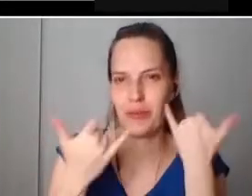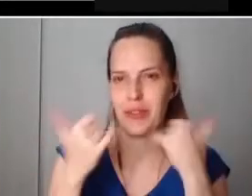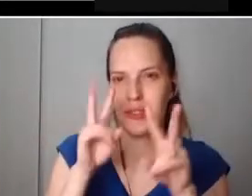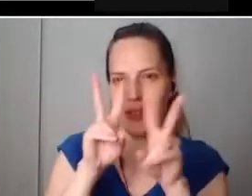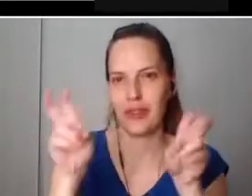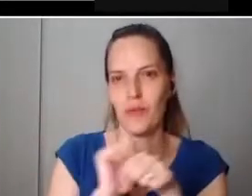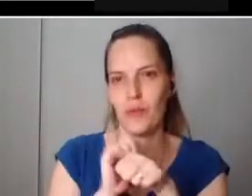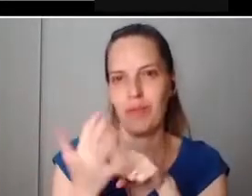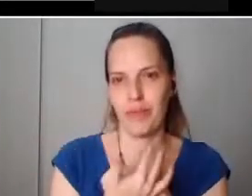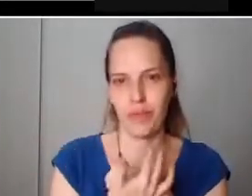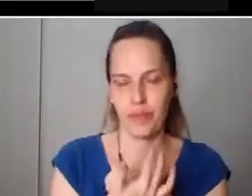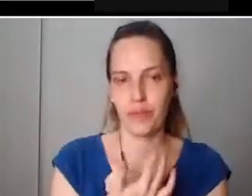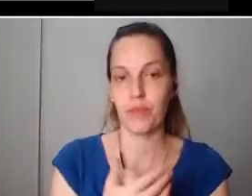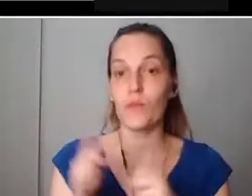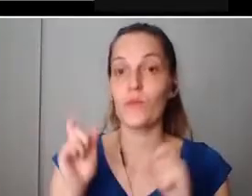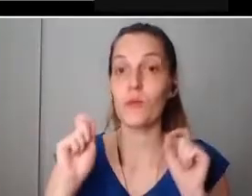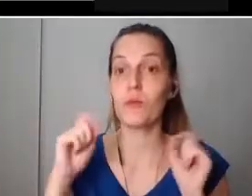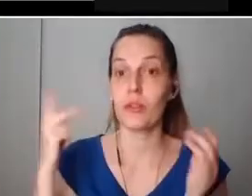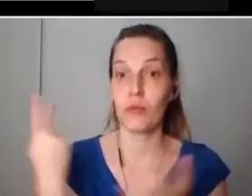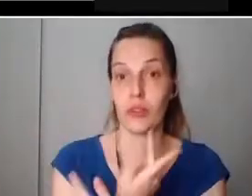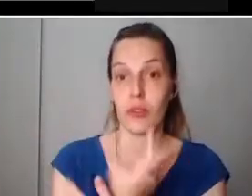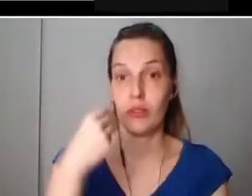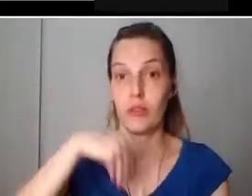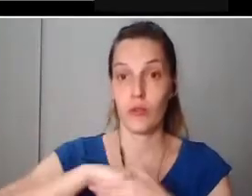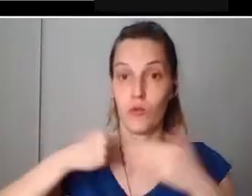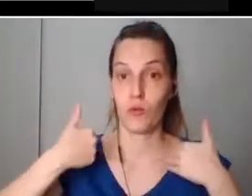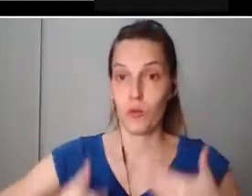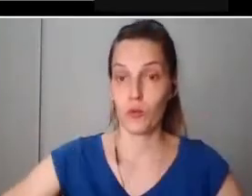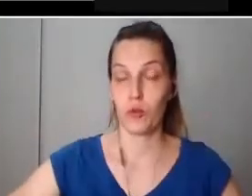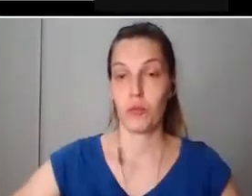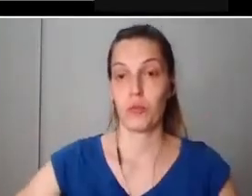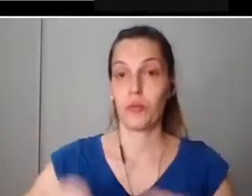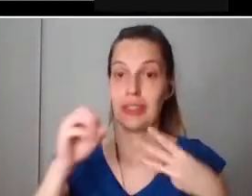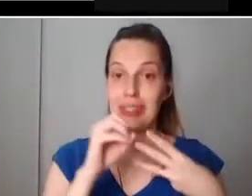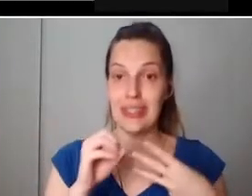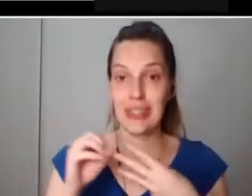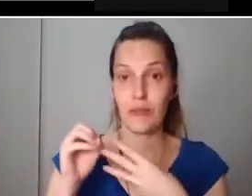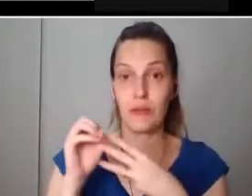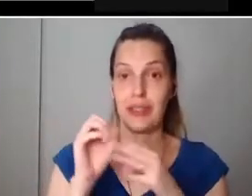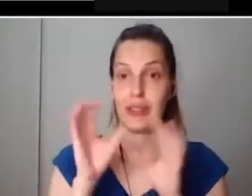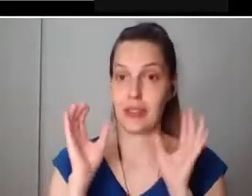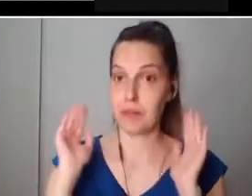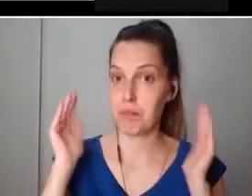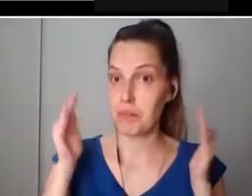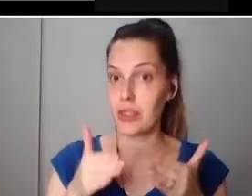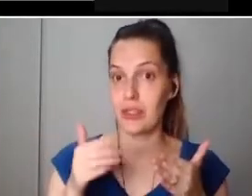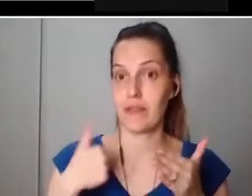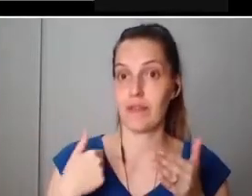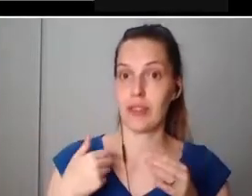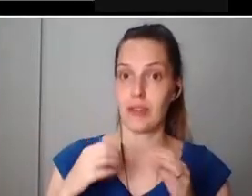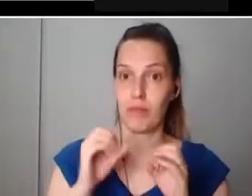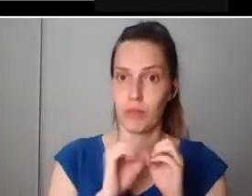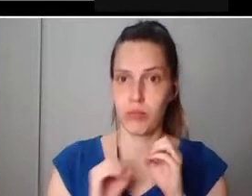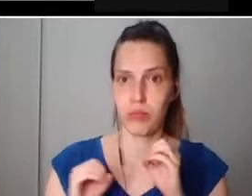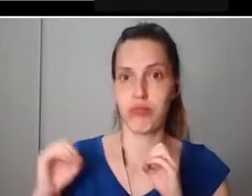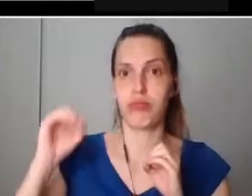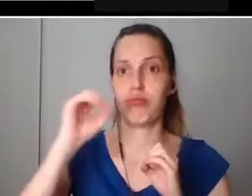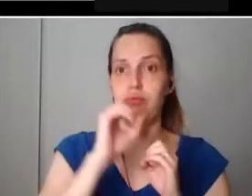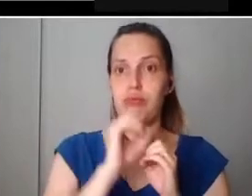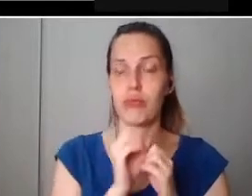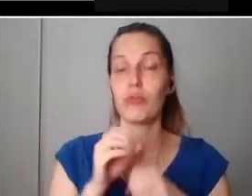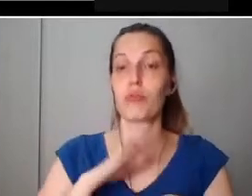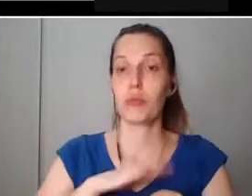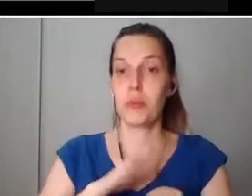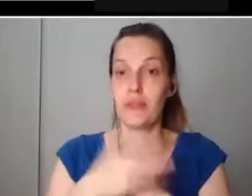acontece, na verdade, no teu corpo é um processo de aumento de células específicas a partir do momento que tu vacina ou tu te infecta. Que tanto